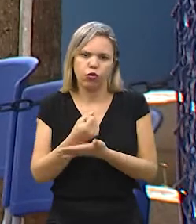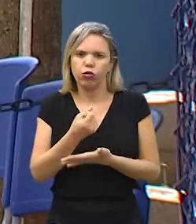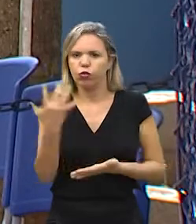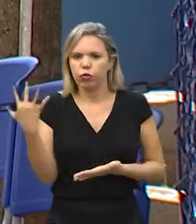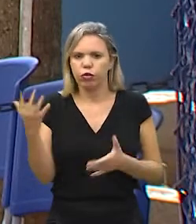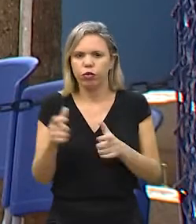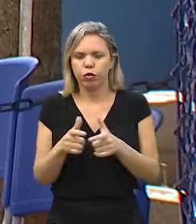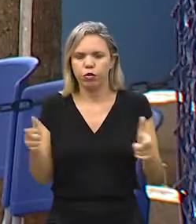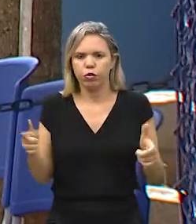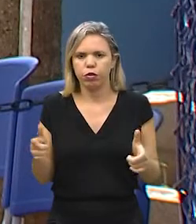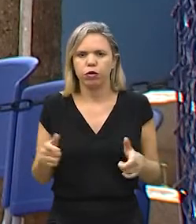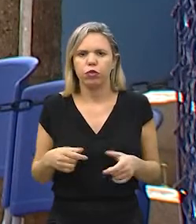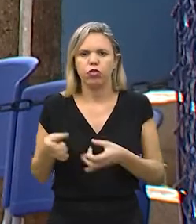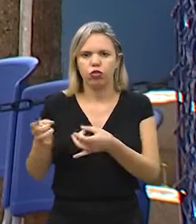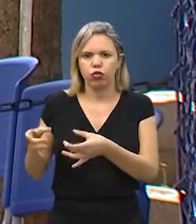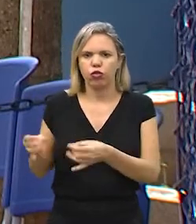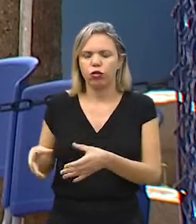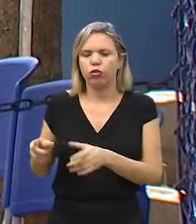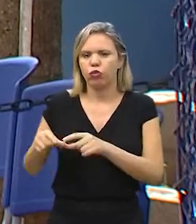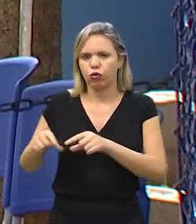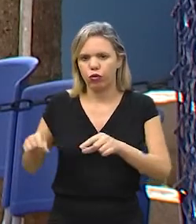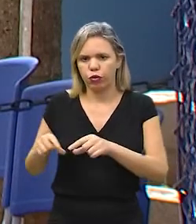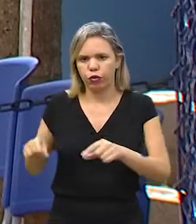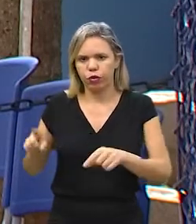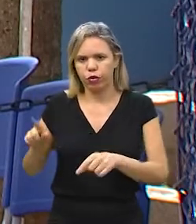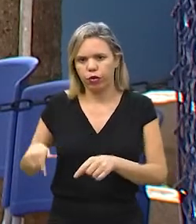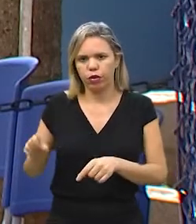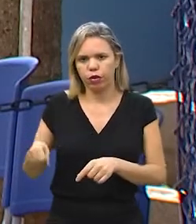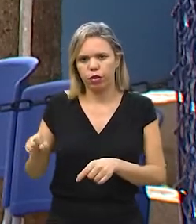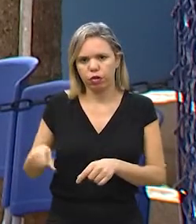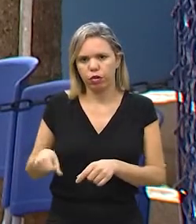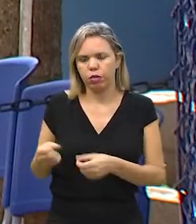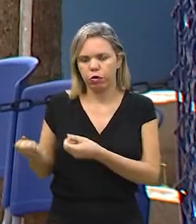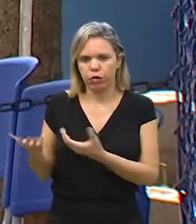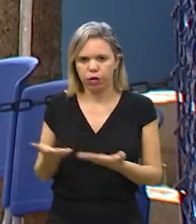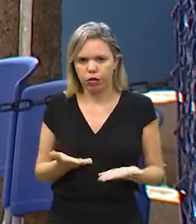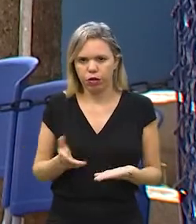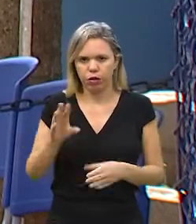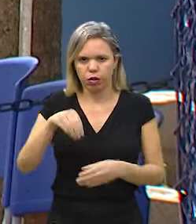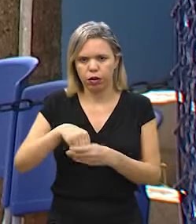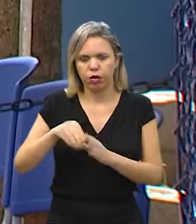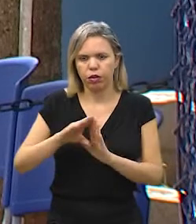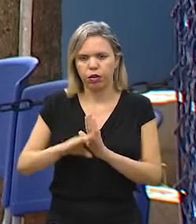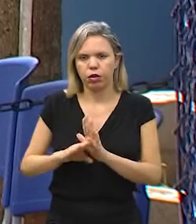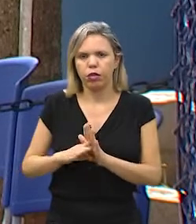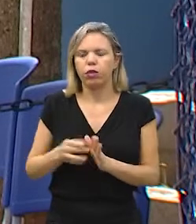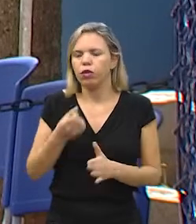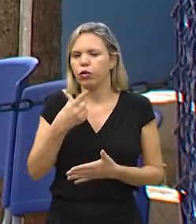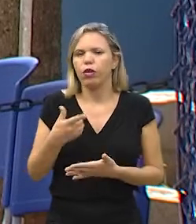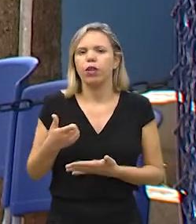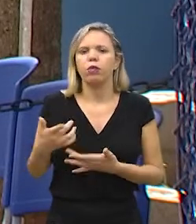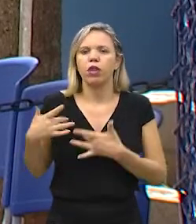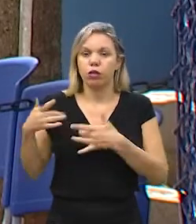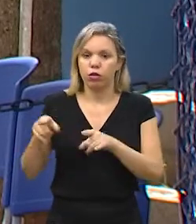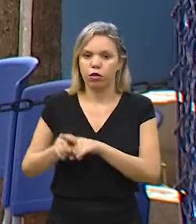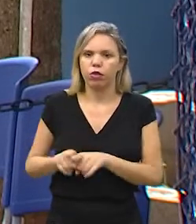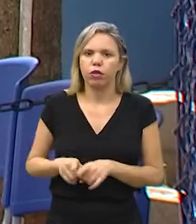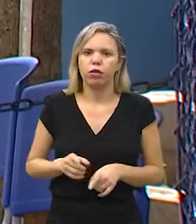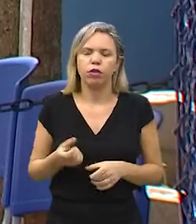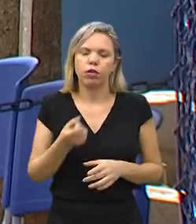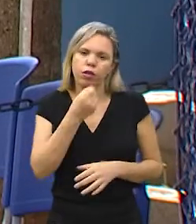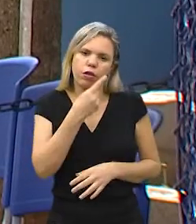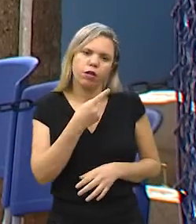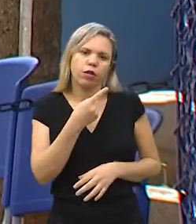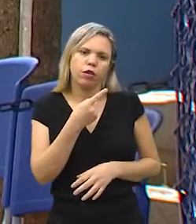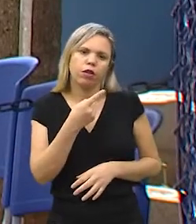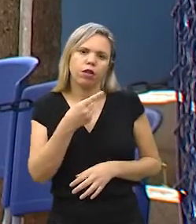grandes quantidades e acabam sobrando nas cartelas esses sim são bem vindos dentro do programa farmácia solidária o